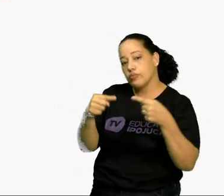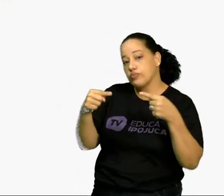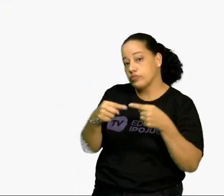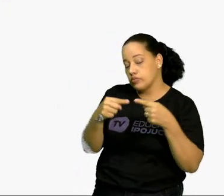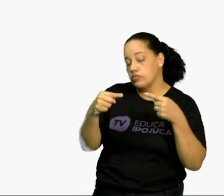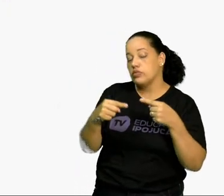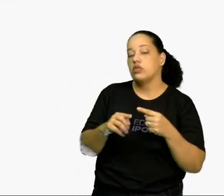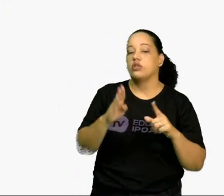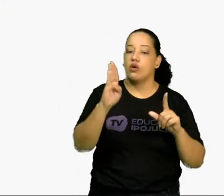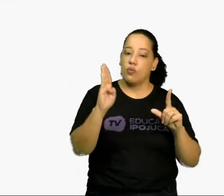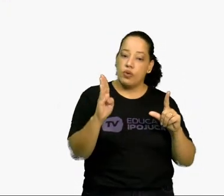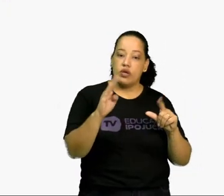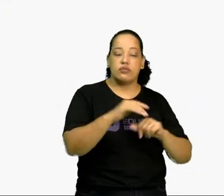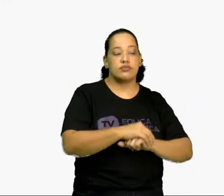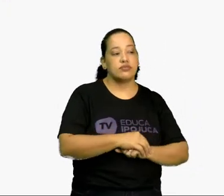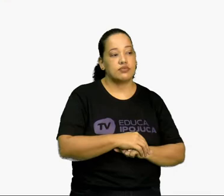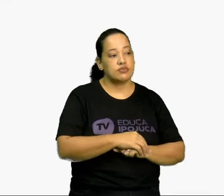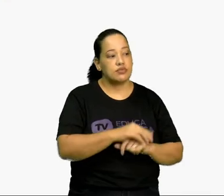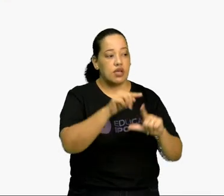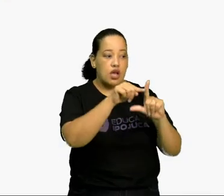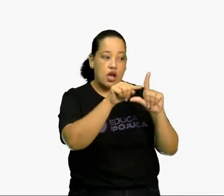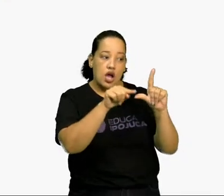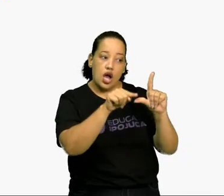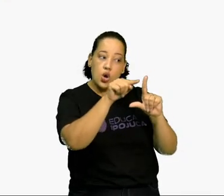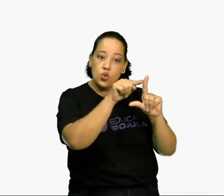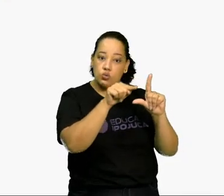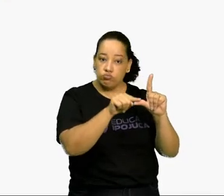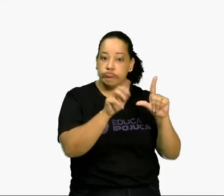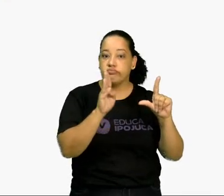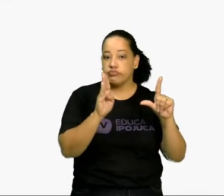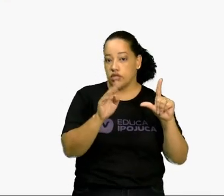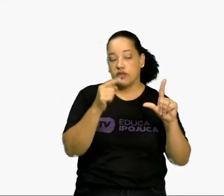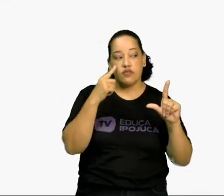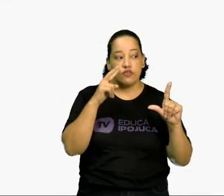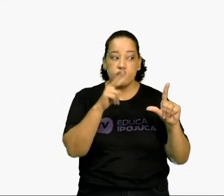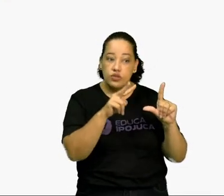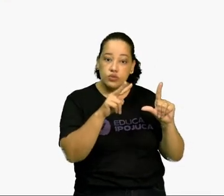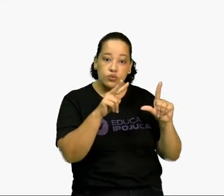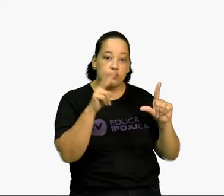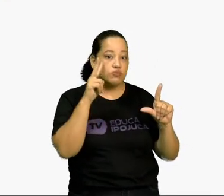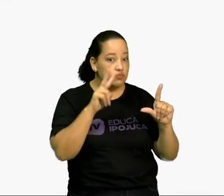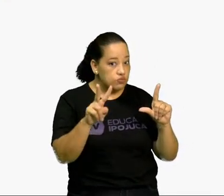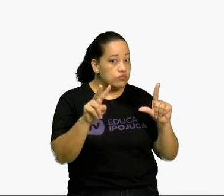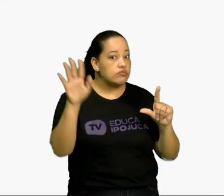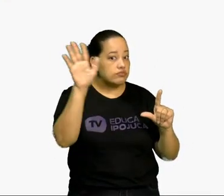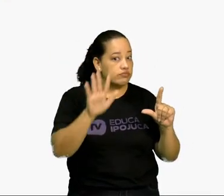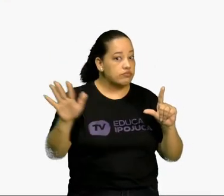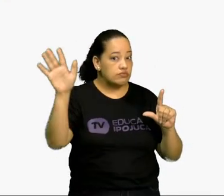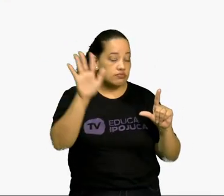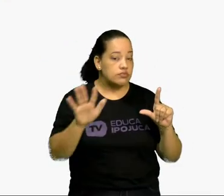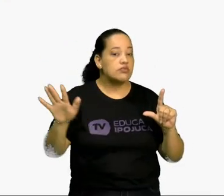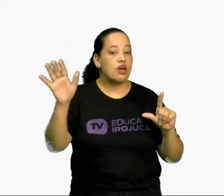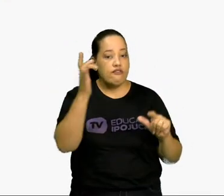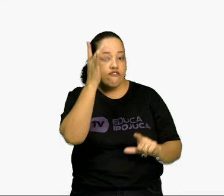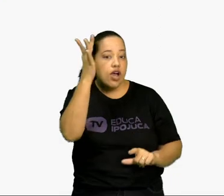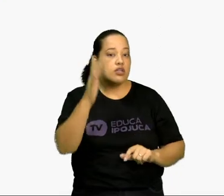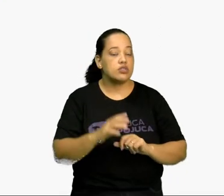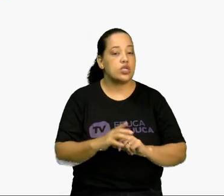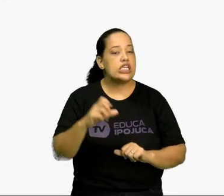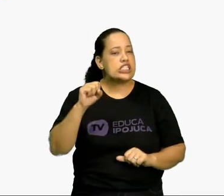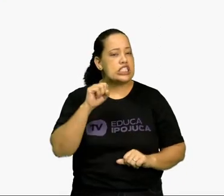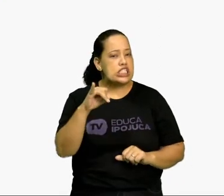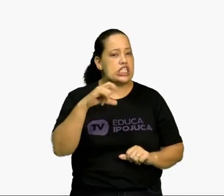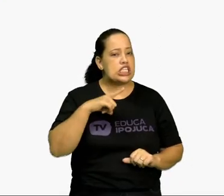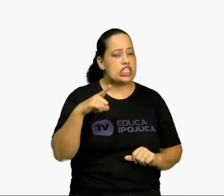B e olha aí já montei ali ficou fácil agora vou bem fácil você tem uns